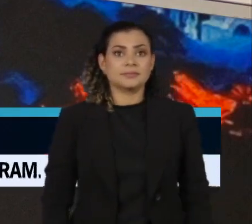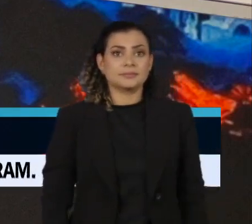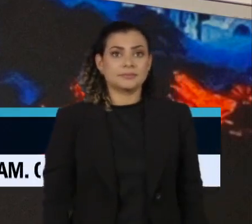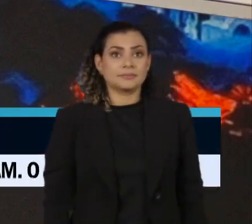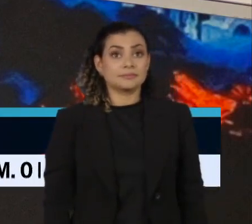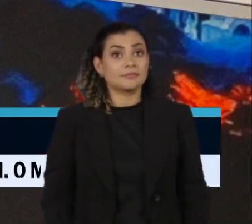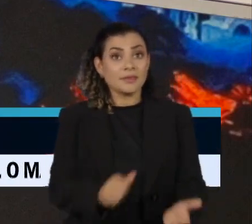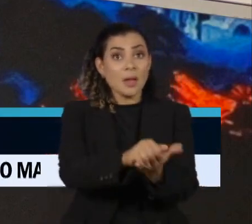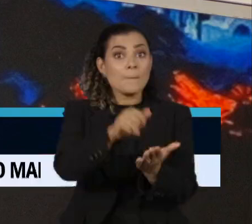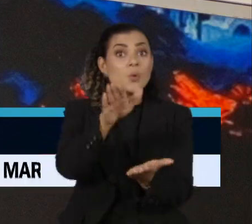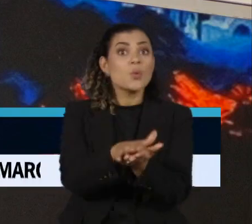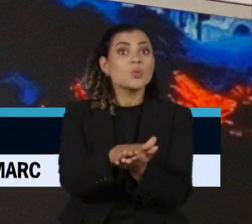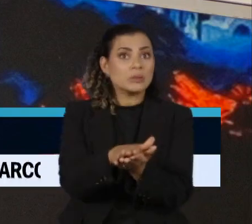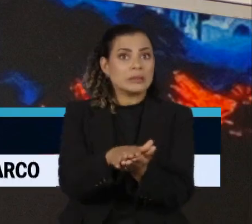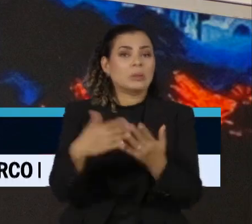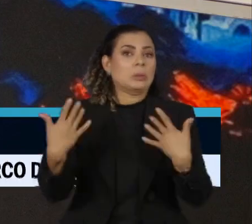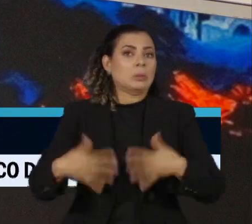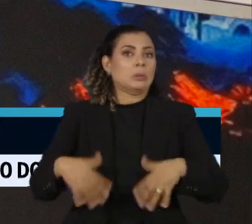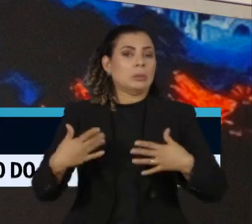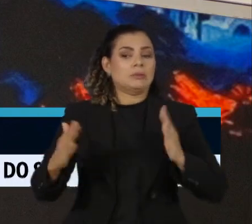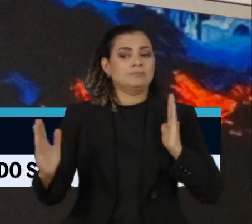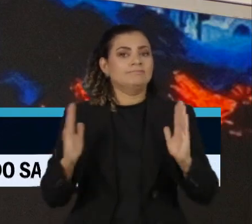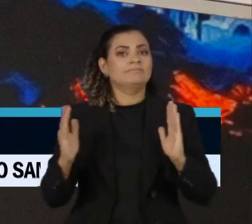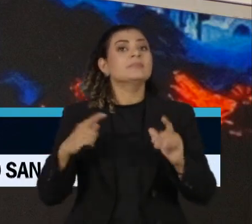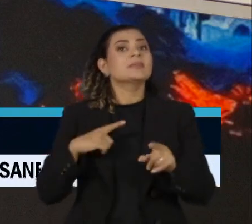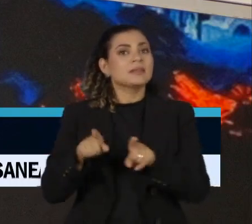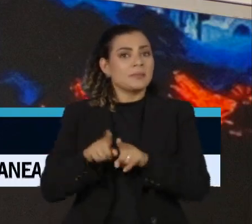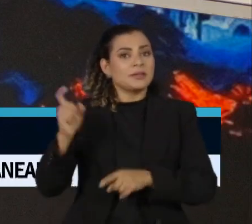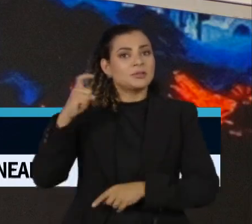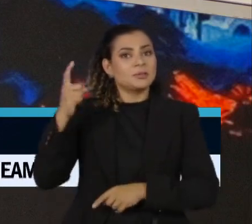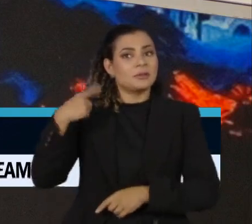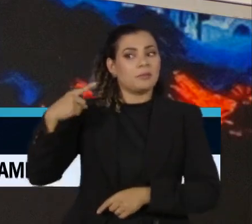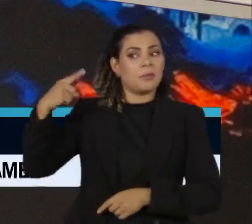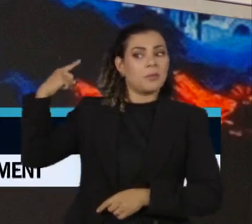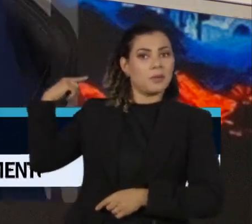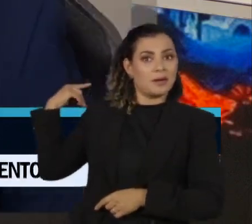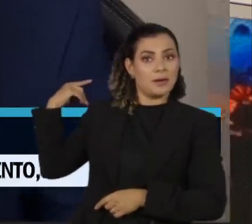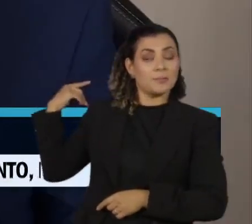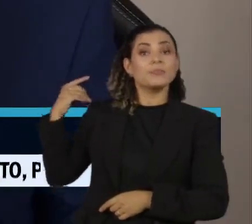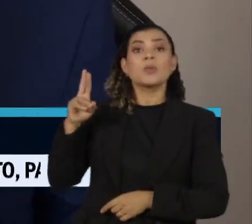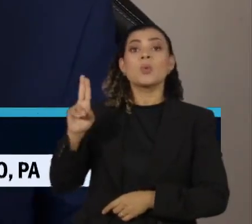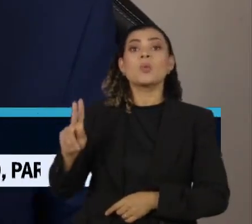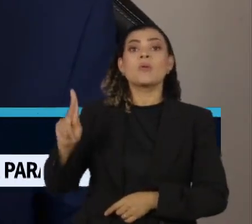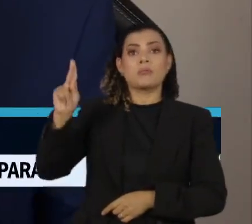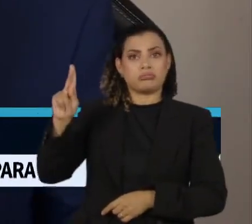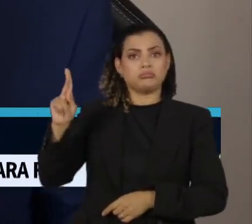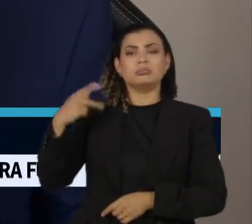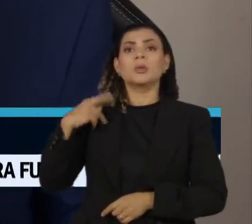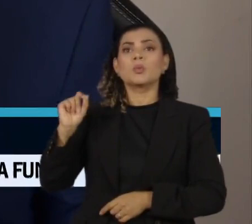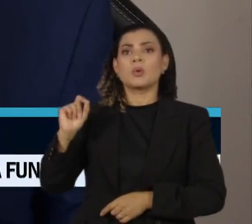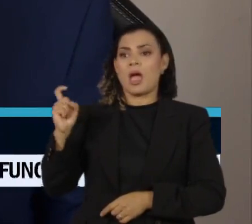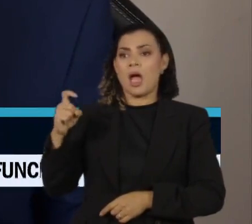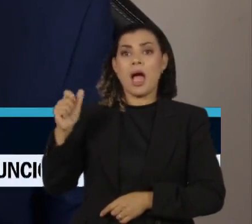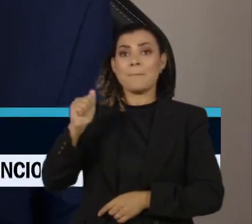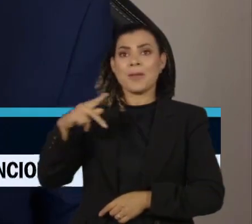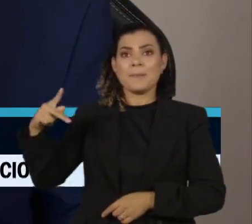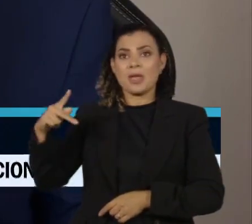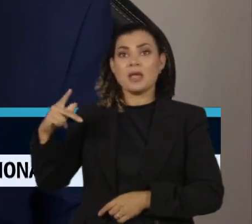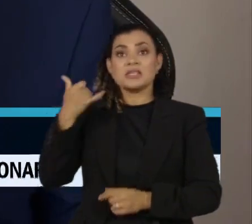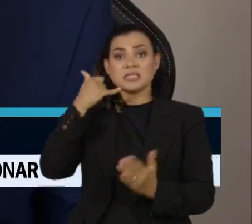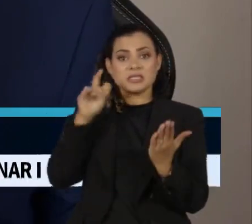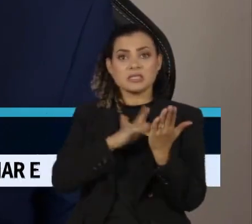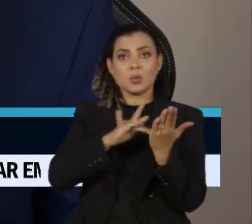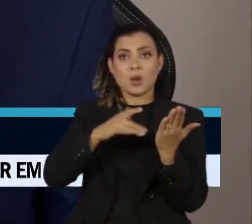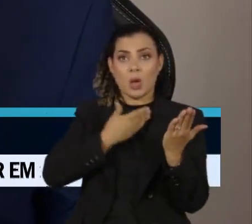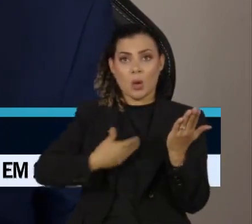A multa veio depois de uma outra situação envolvendo o TikTok há algumas semanas. O Reino Unido resolveu banir o aplicativo de aparelhos